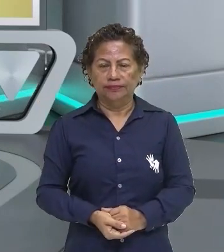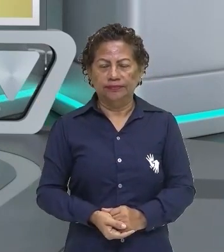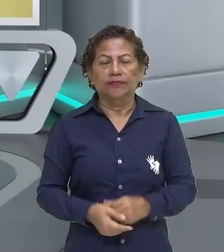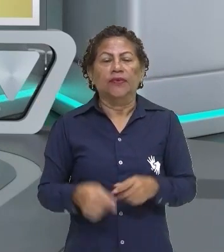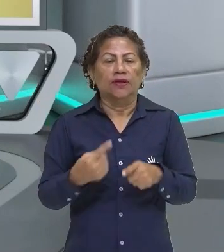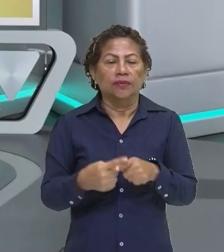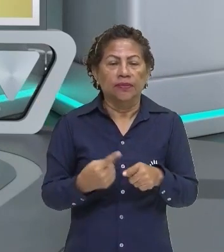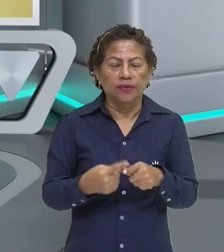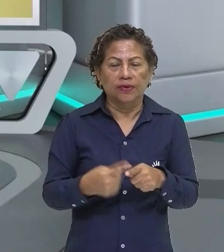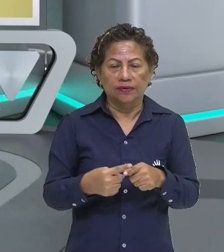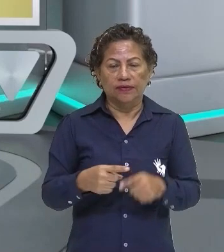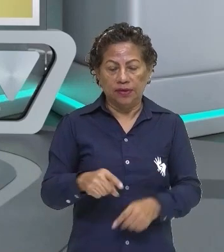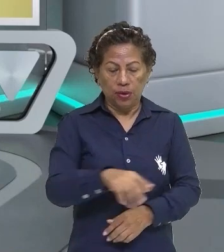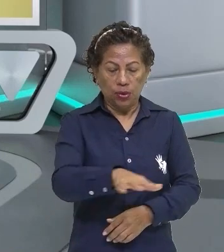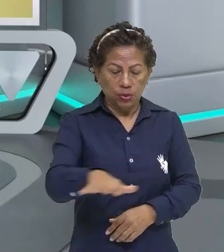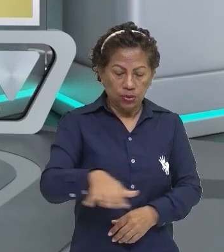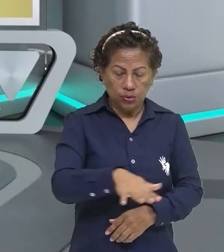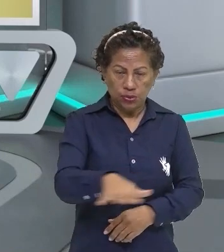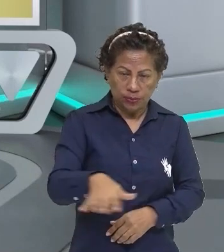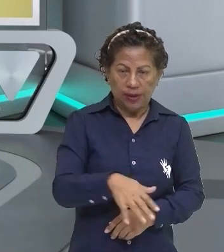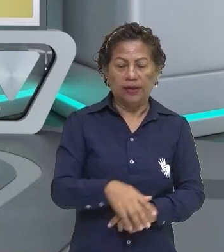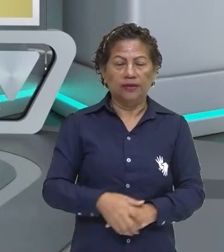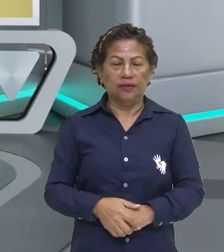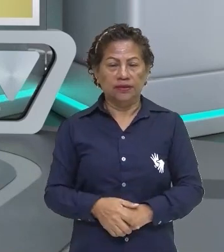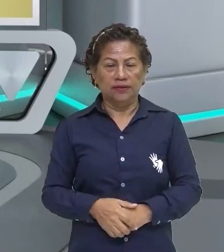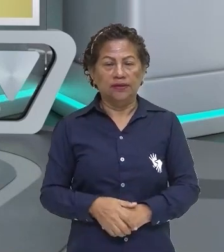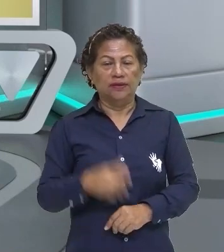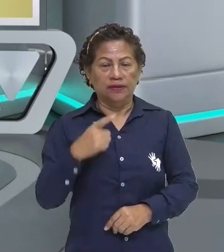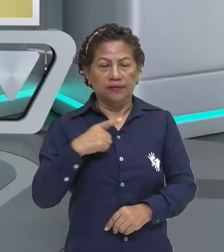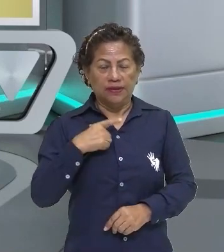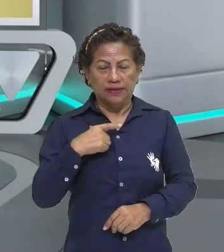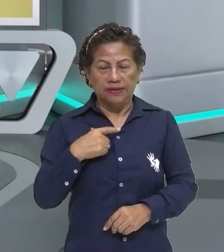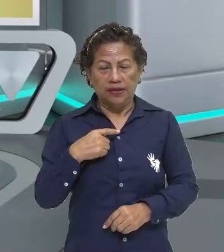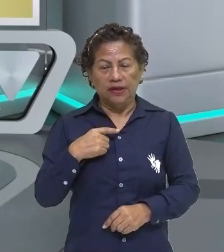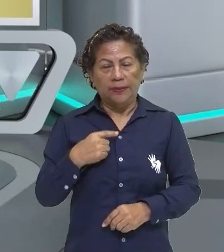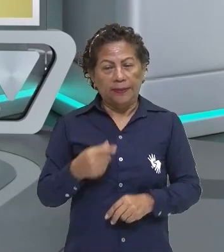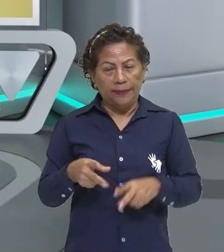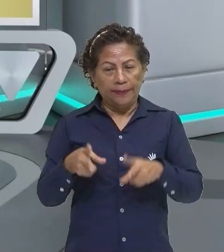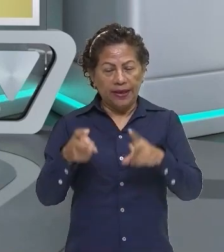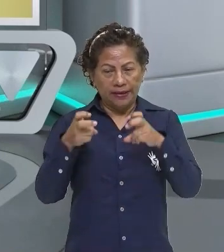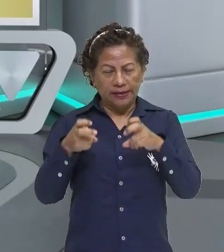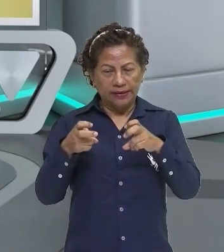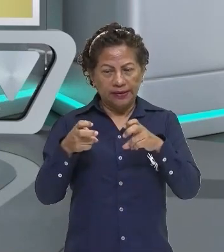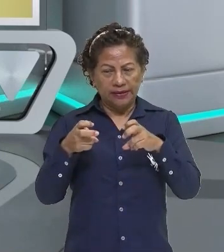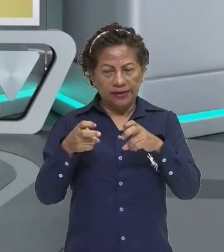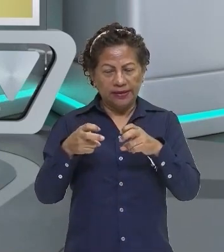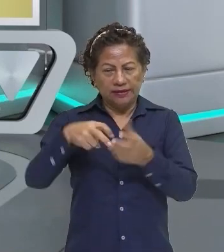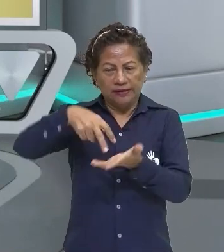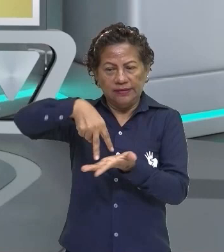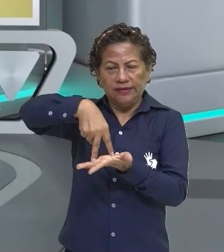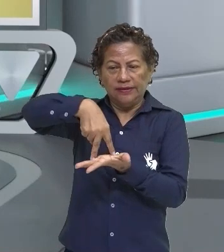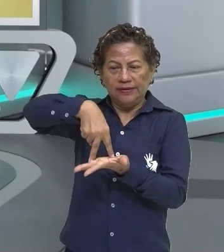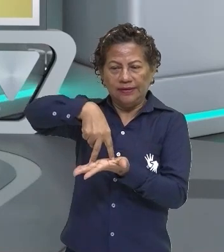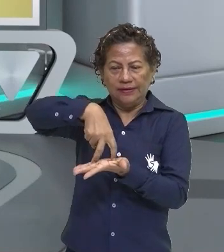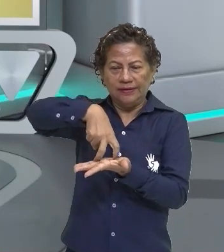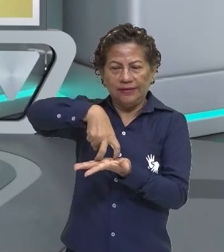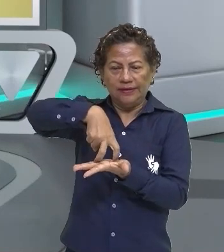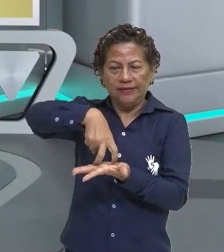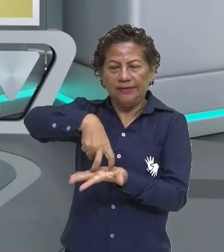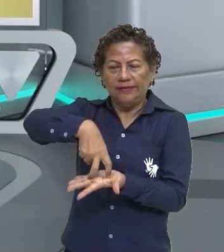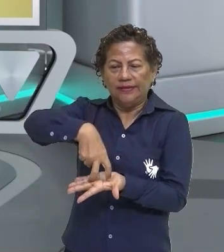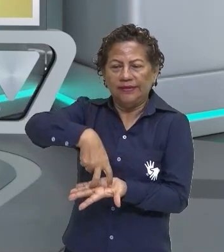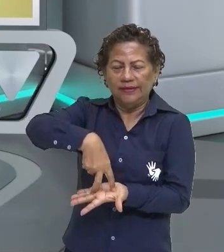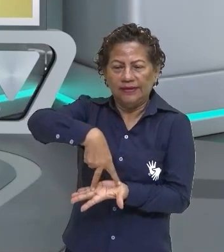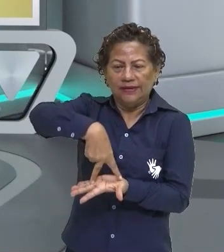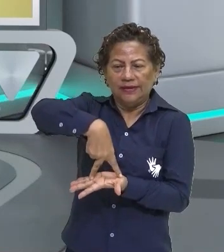movimentos básicos do balé, que o bailarino fica na primeira posiçãozinha do pé e ele só faz essa flexão do joelho, ó. Tá vendo?